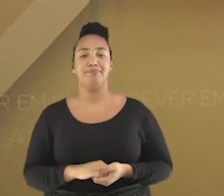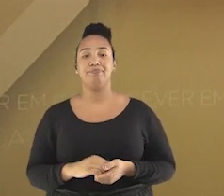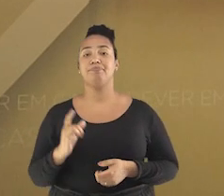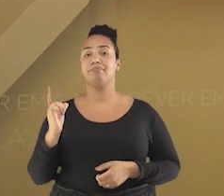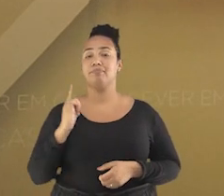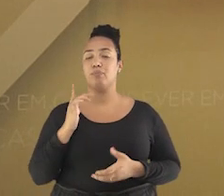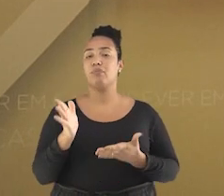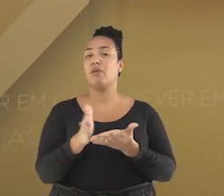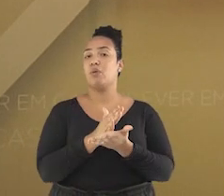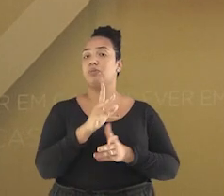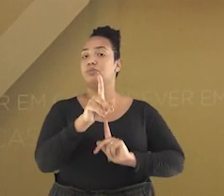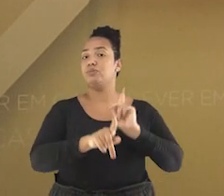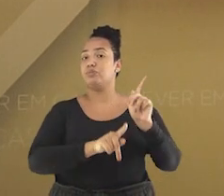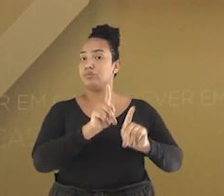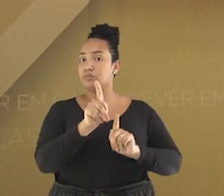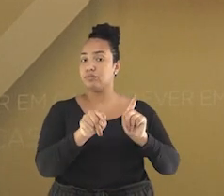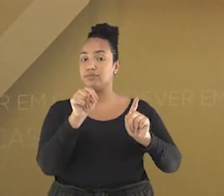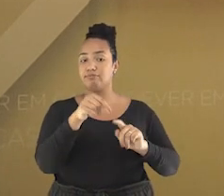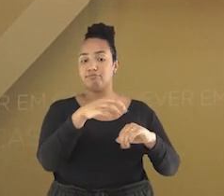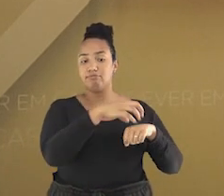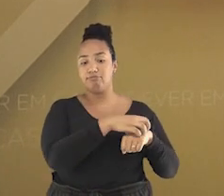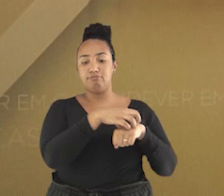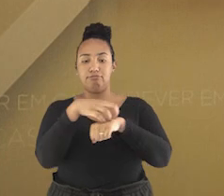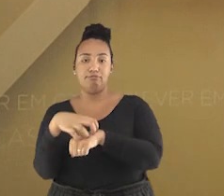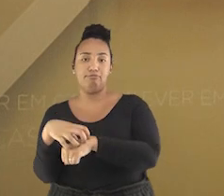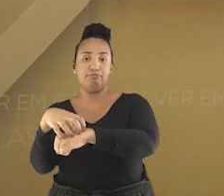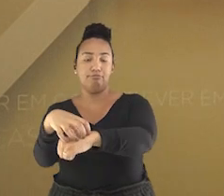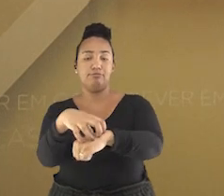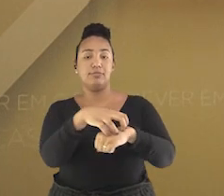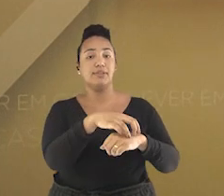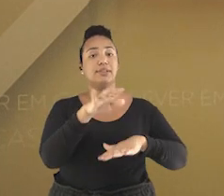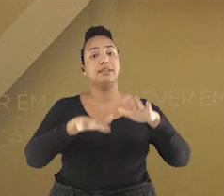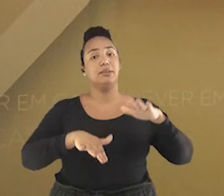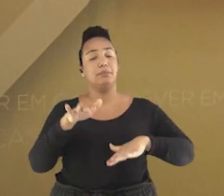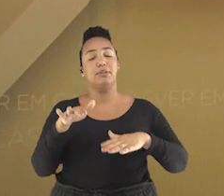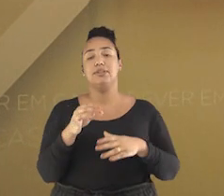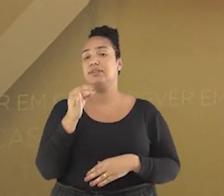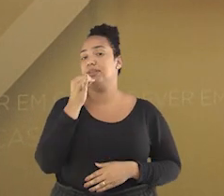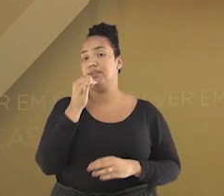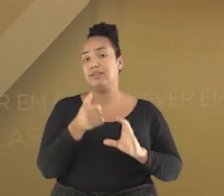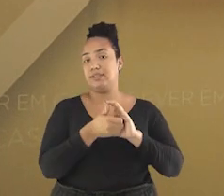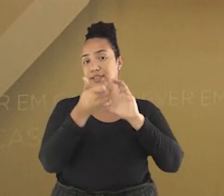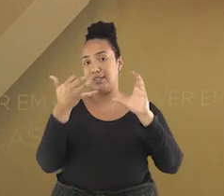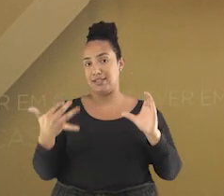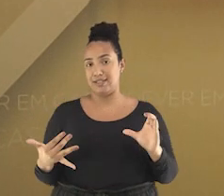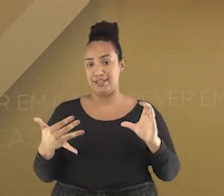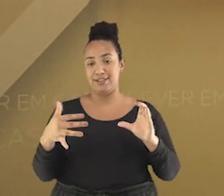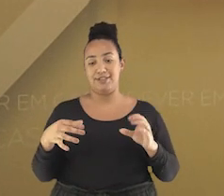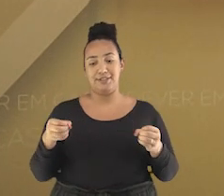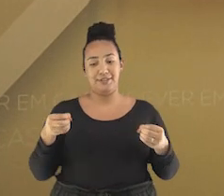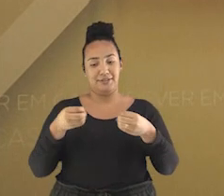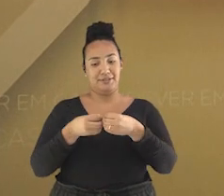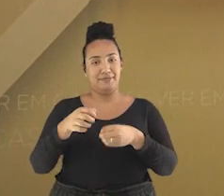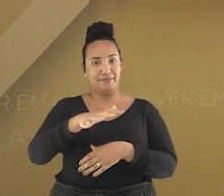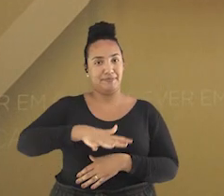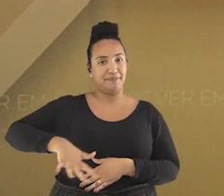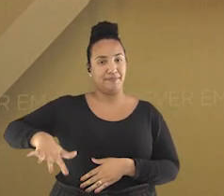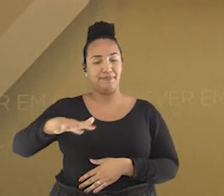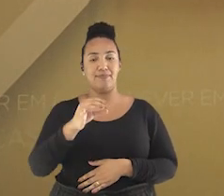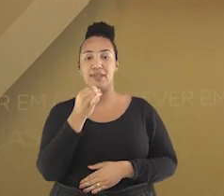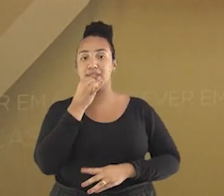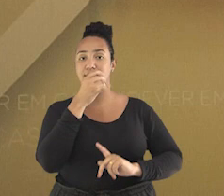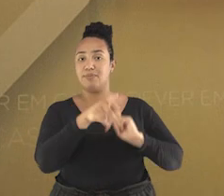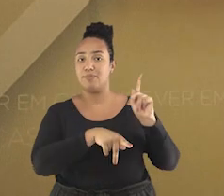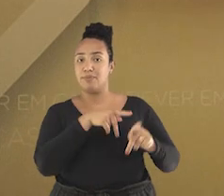se locomovem de acordo com as características físicas e naturais que estão ao seu redor, como, por exemplo,